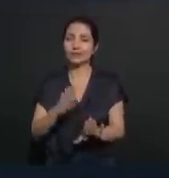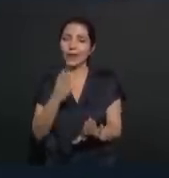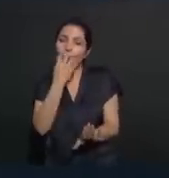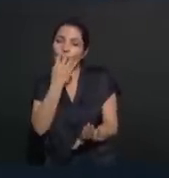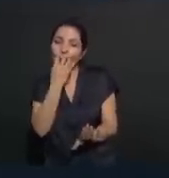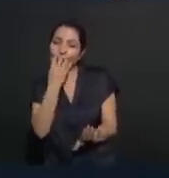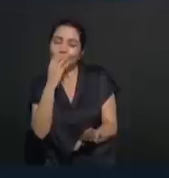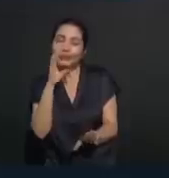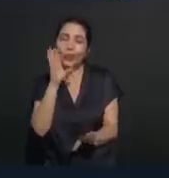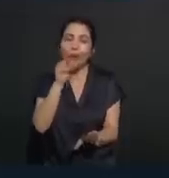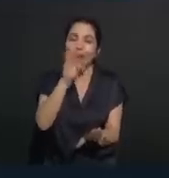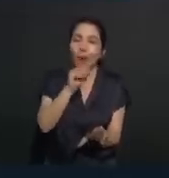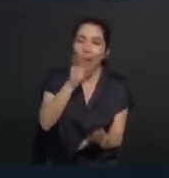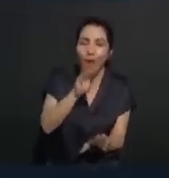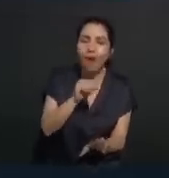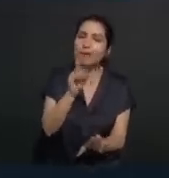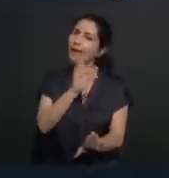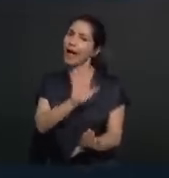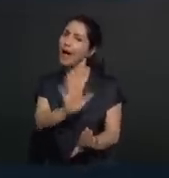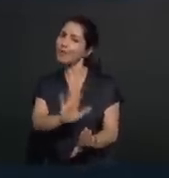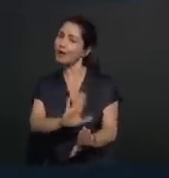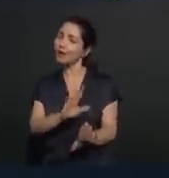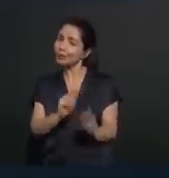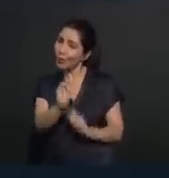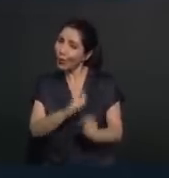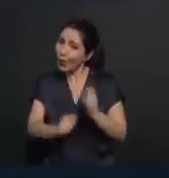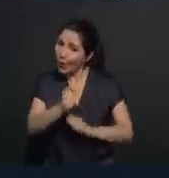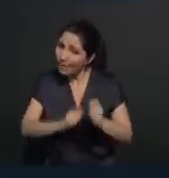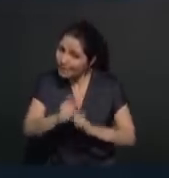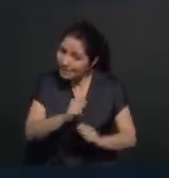estou latindo no quintal para economizar cachorro.